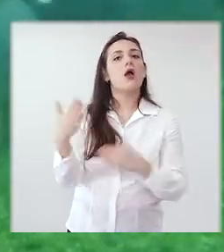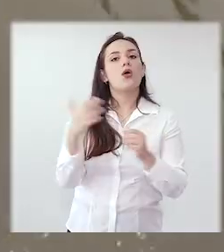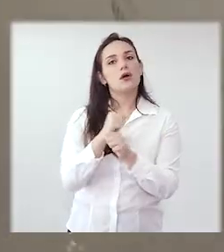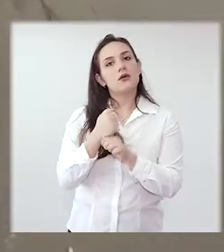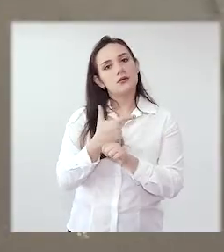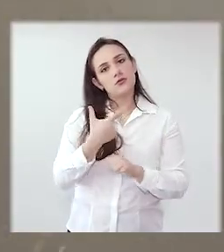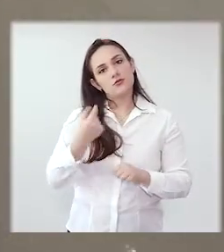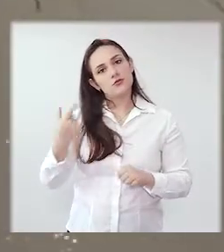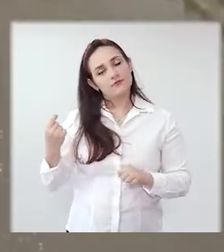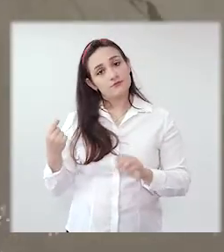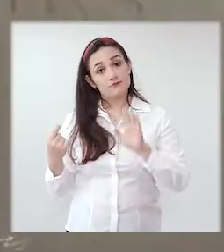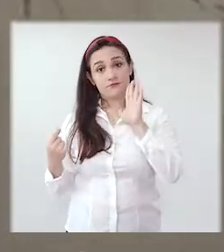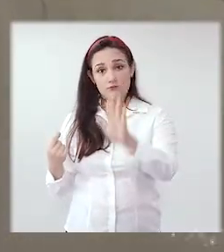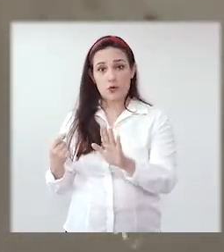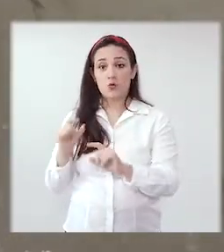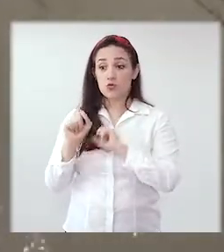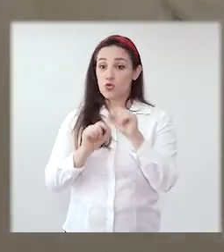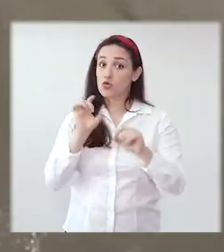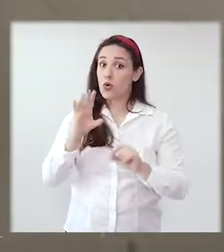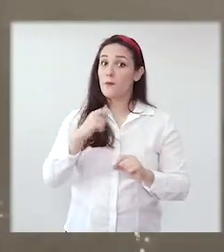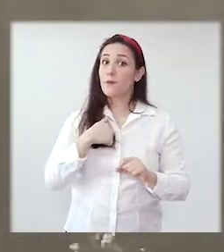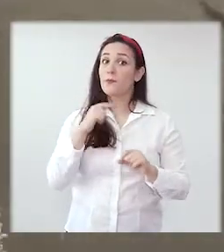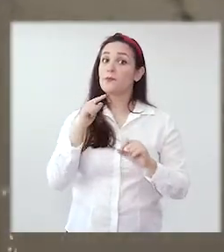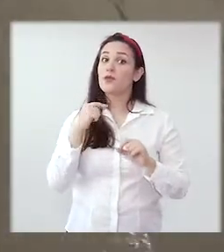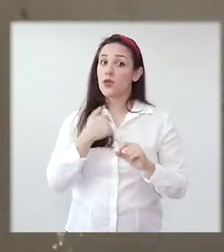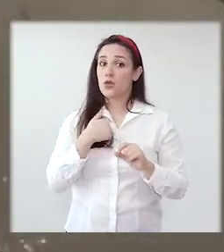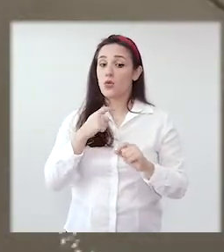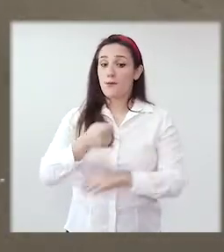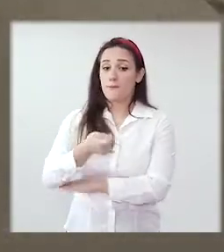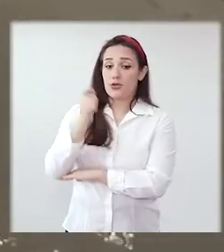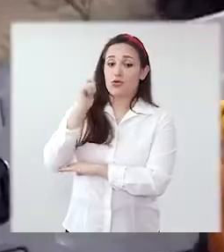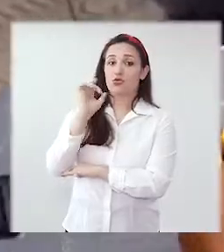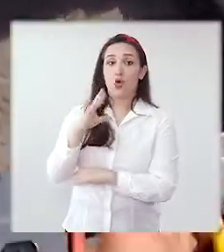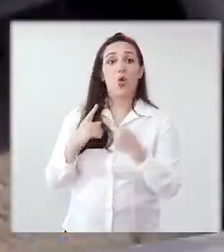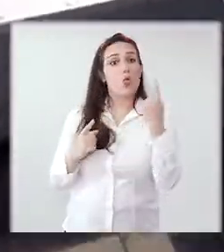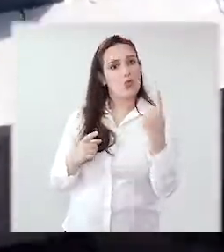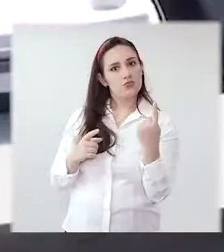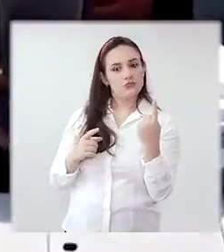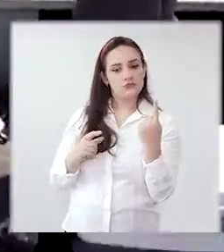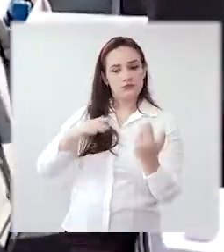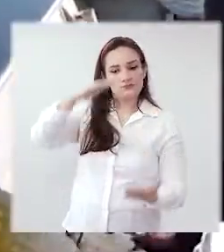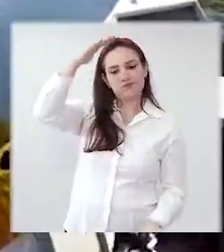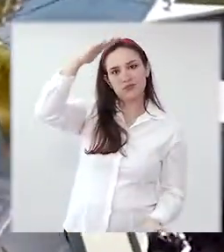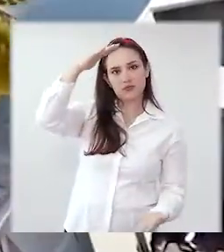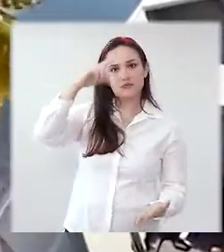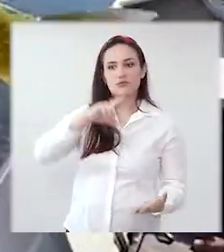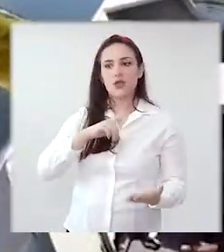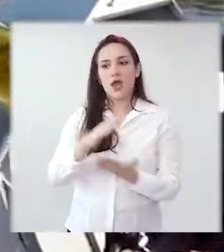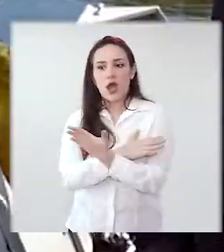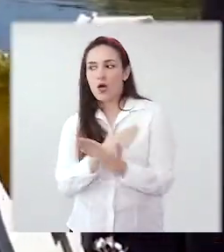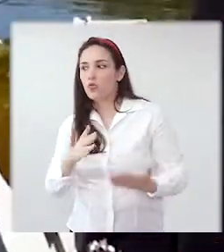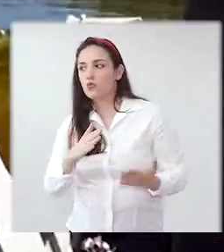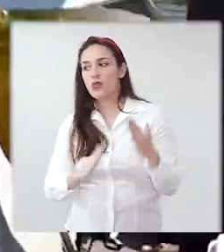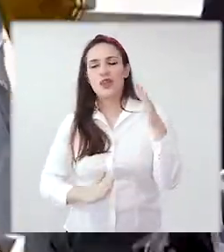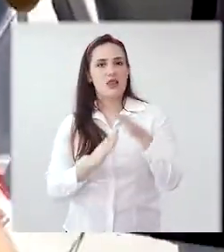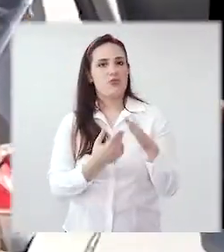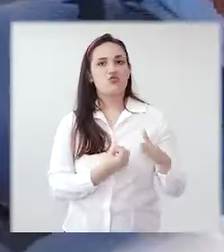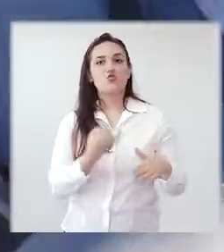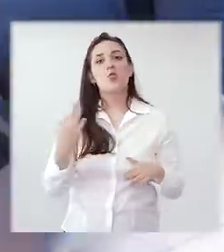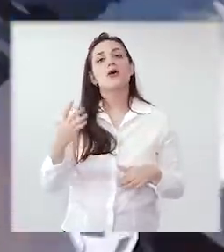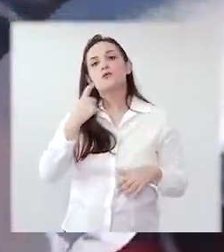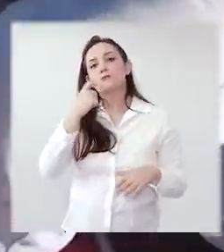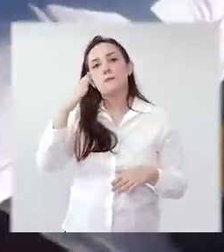2020. Ficará autorizado apenas o consumo local da captura, observando as medidas mínimas e máximas de cada